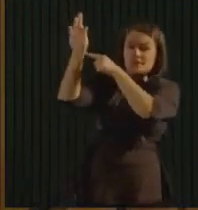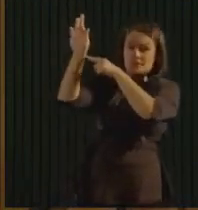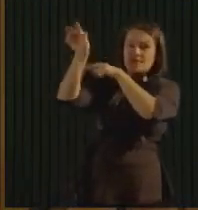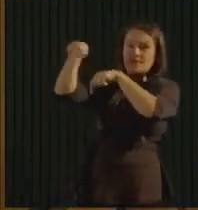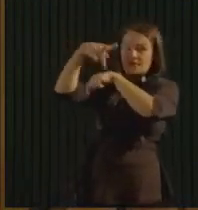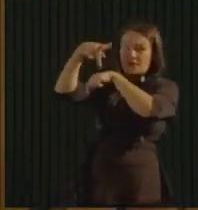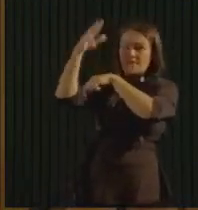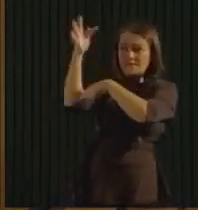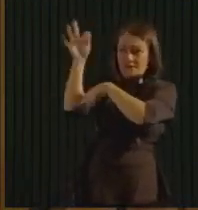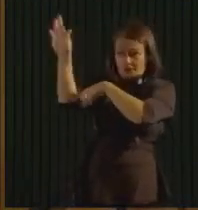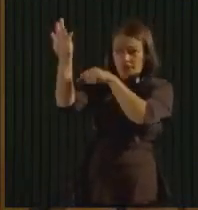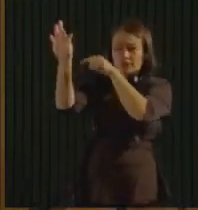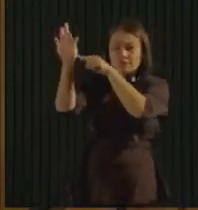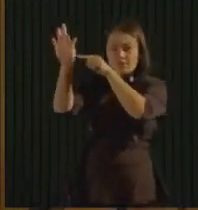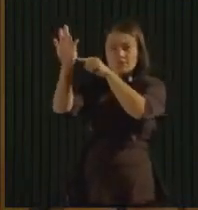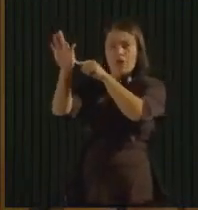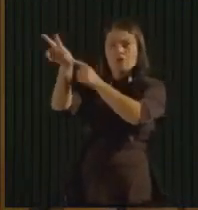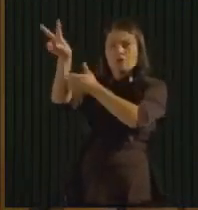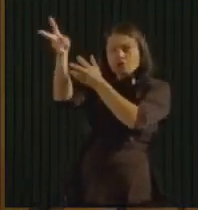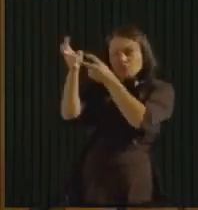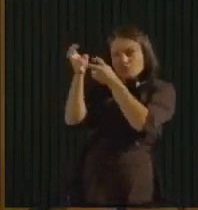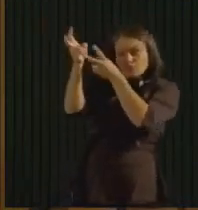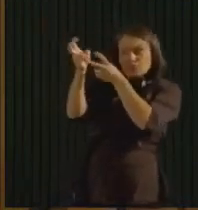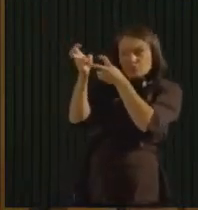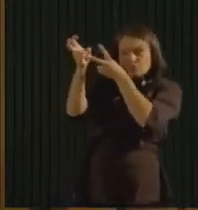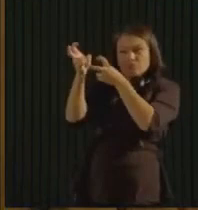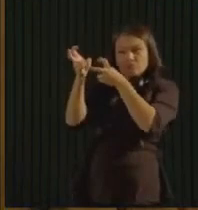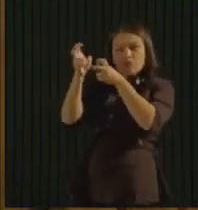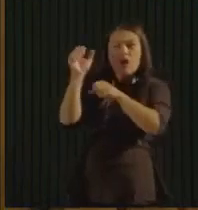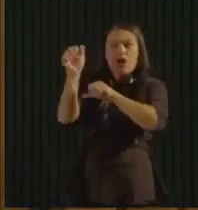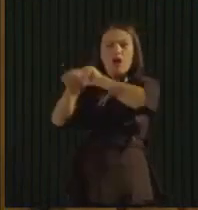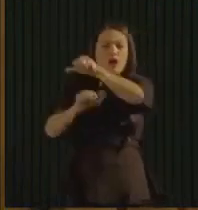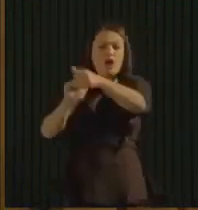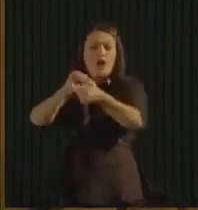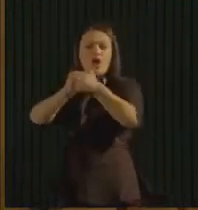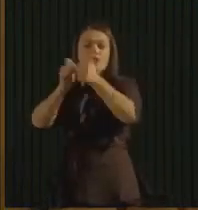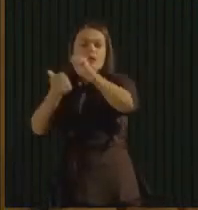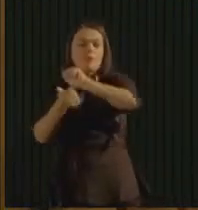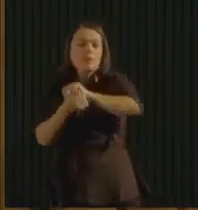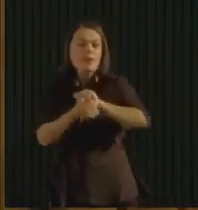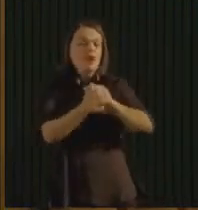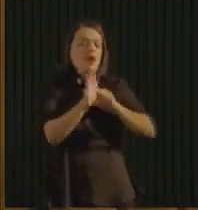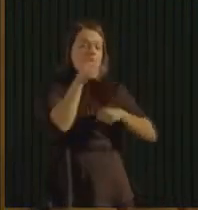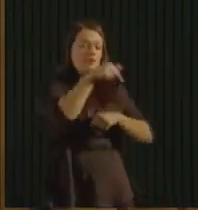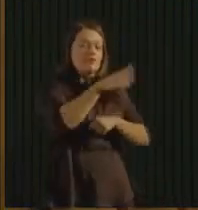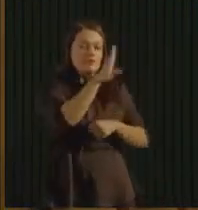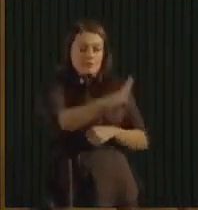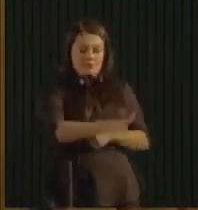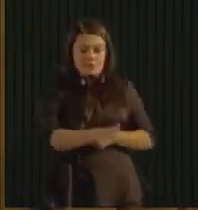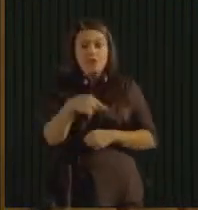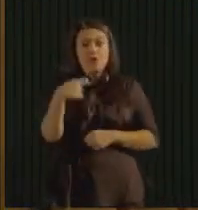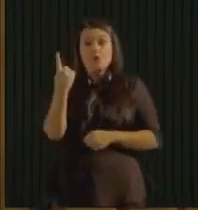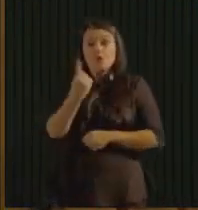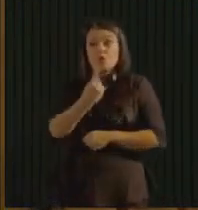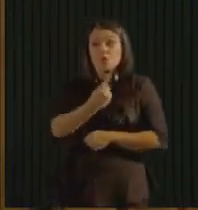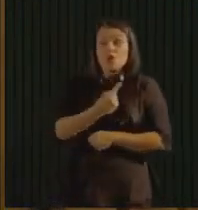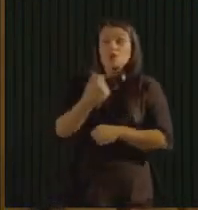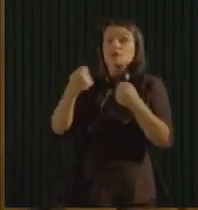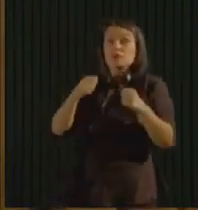aqui. Economia circular consiste em produzir bens e serviços de maneira